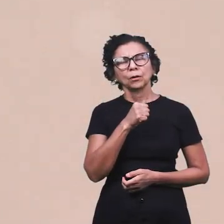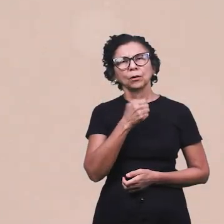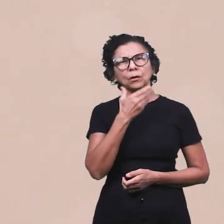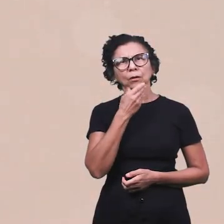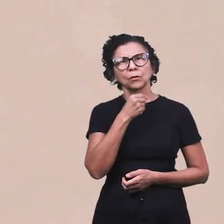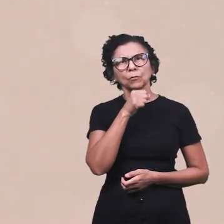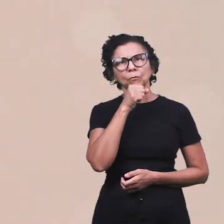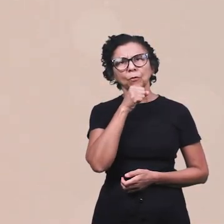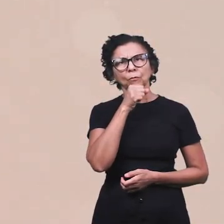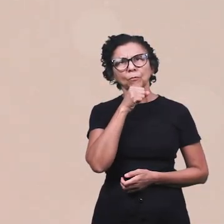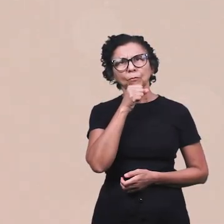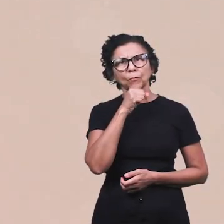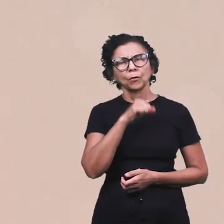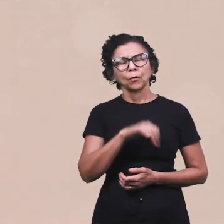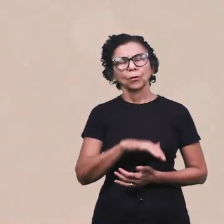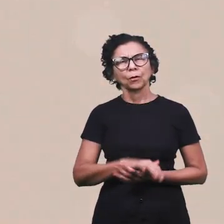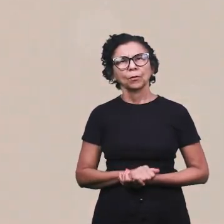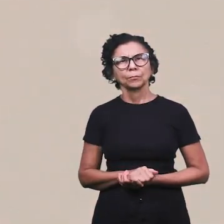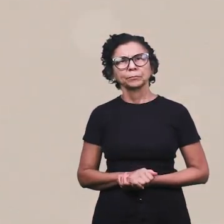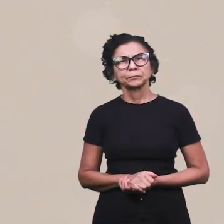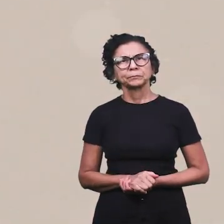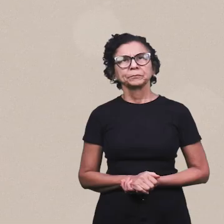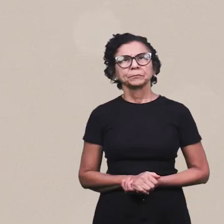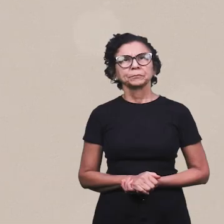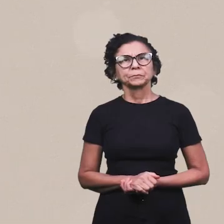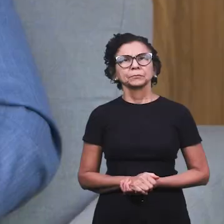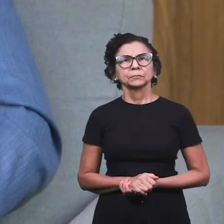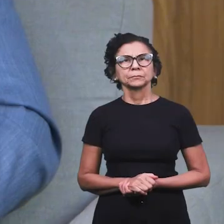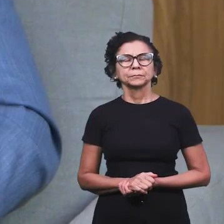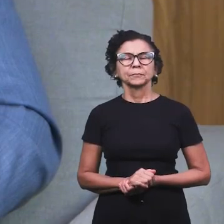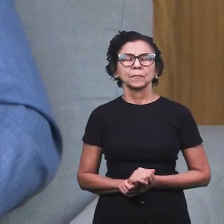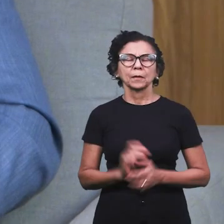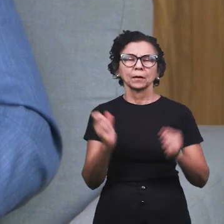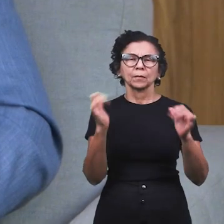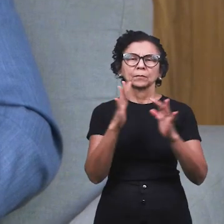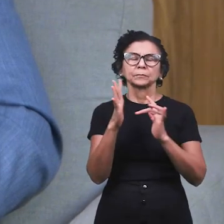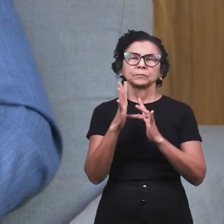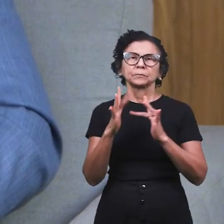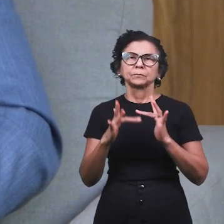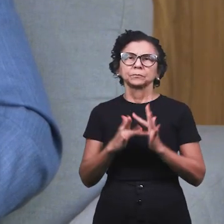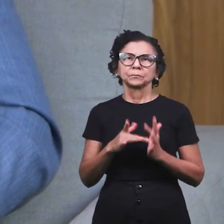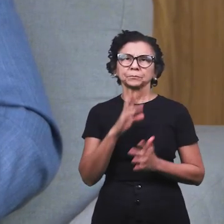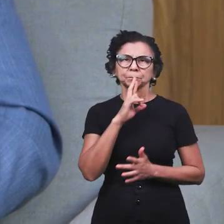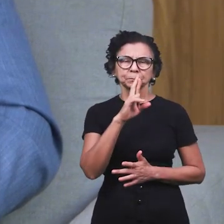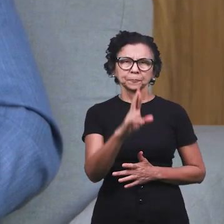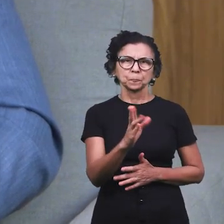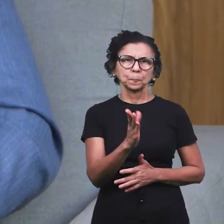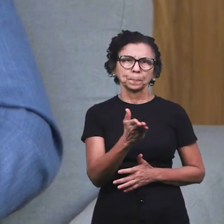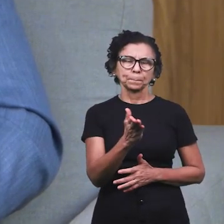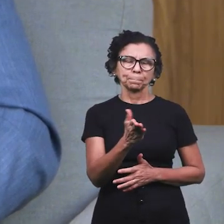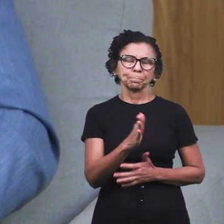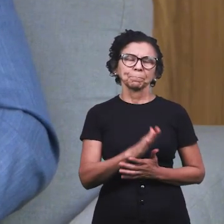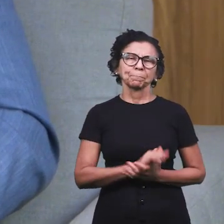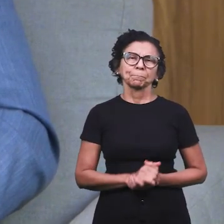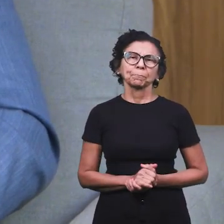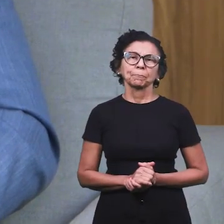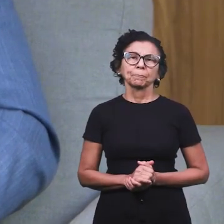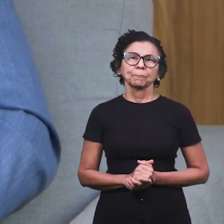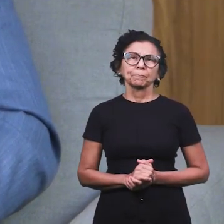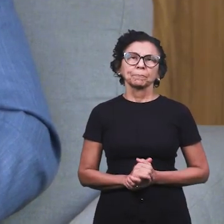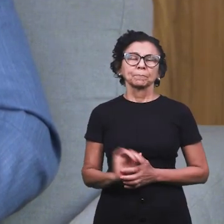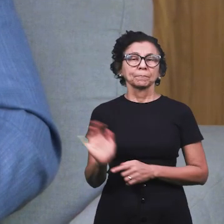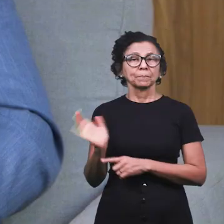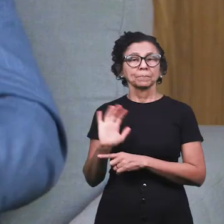Maranata, e os meus avós, a Cristina e o Tarcísio. Glória a Jesus! Os recados foram dados, os nossos irmãos enviaram